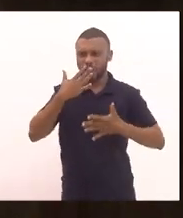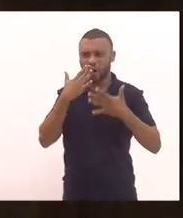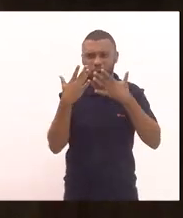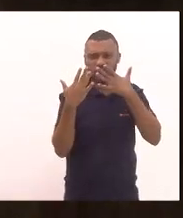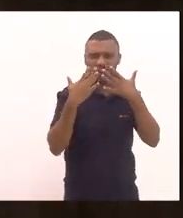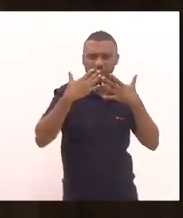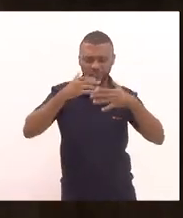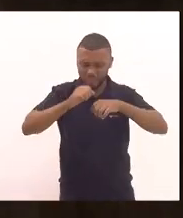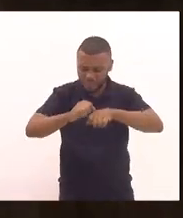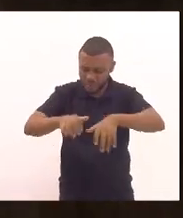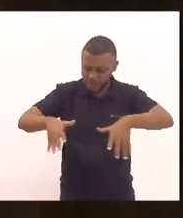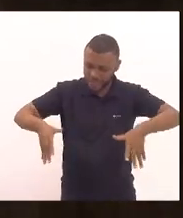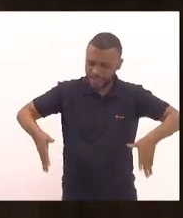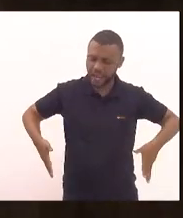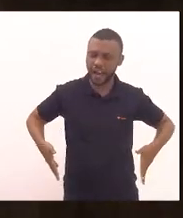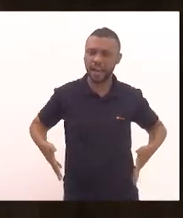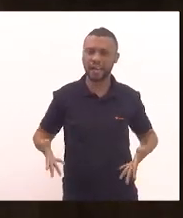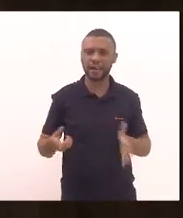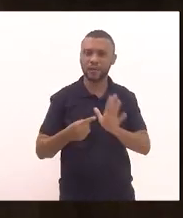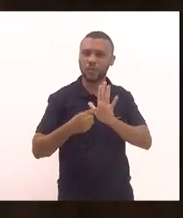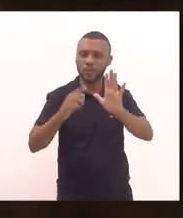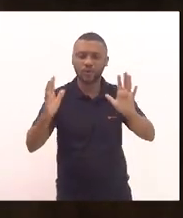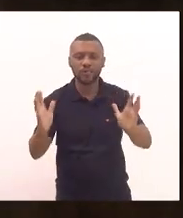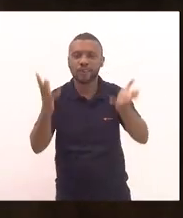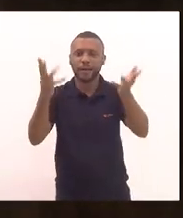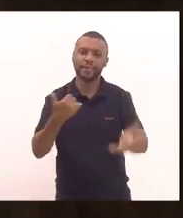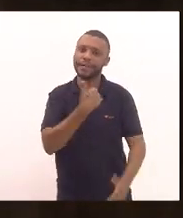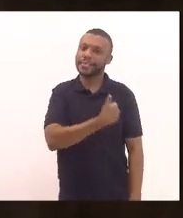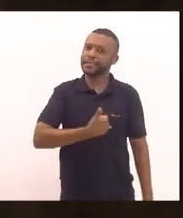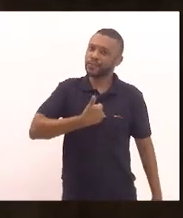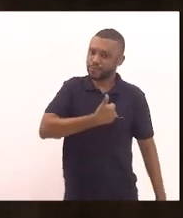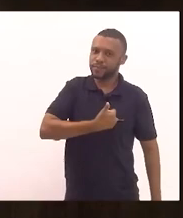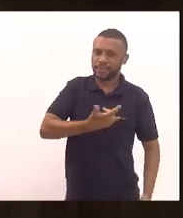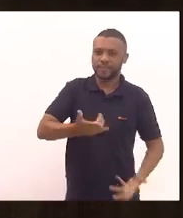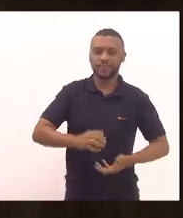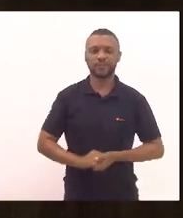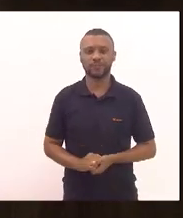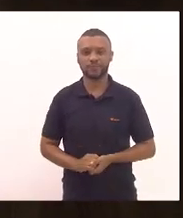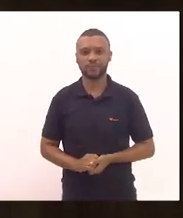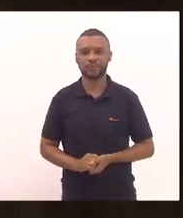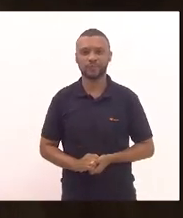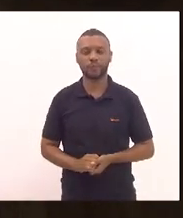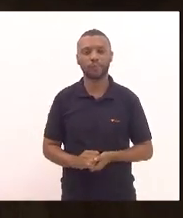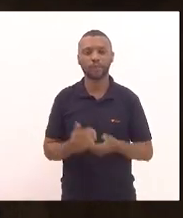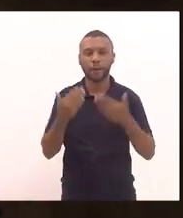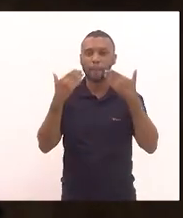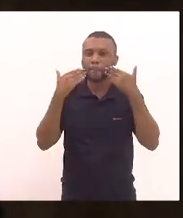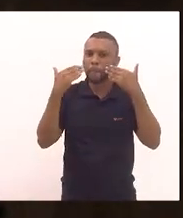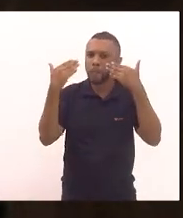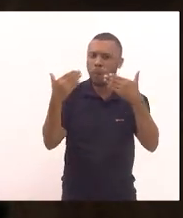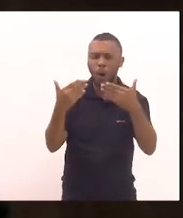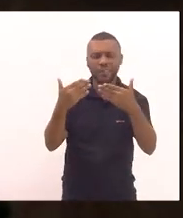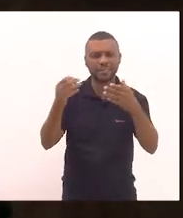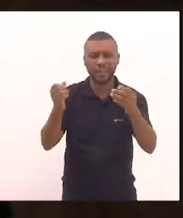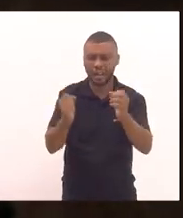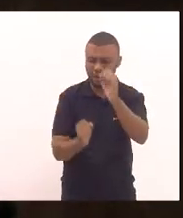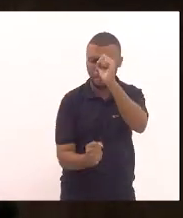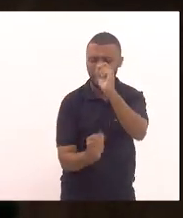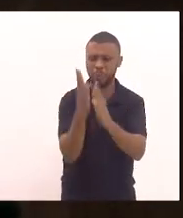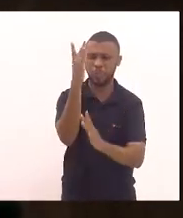que rodopiam, é São João, é São João. Mostra o clarão maior das